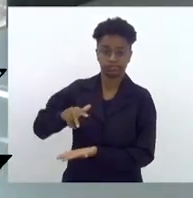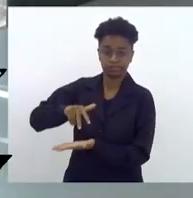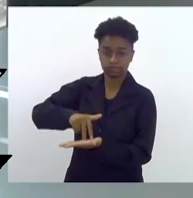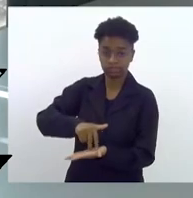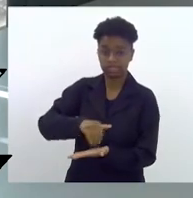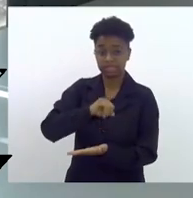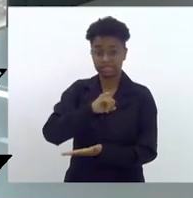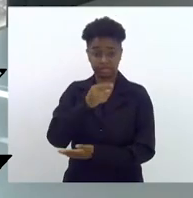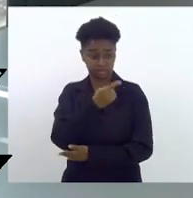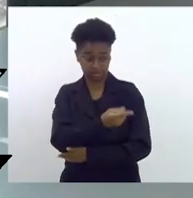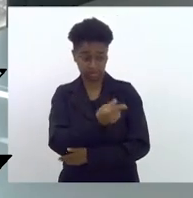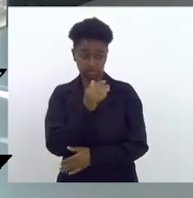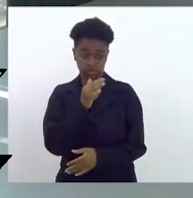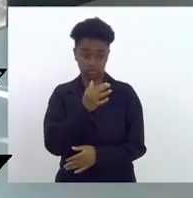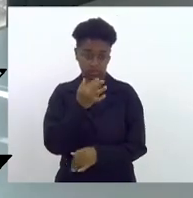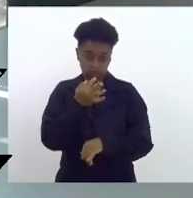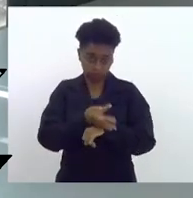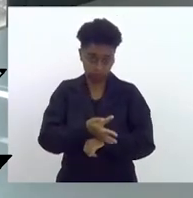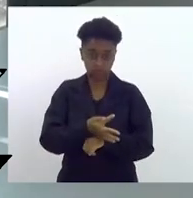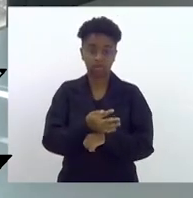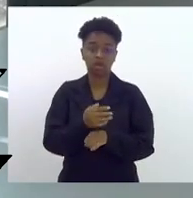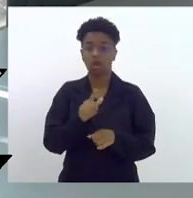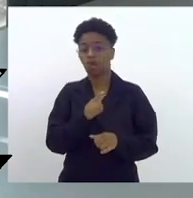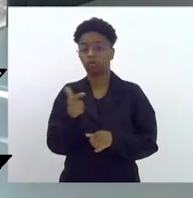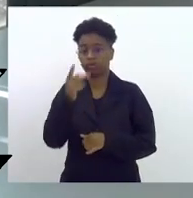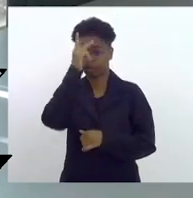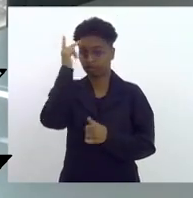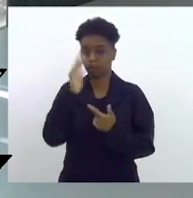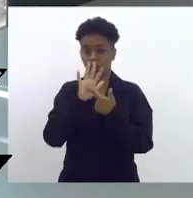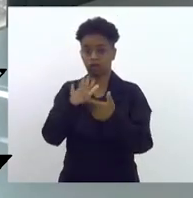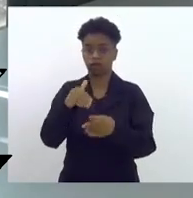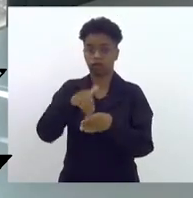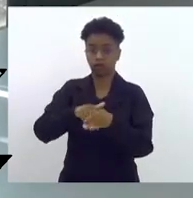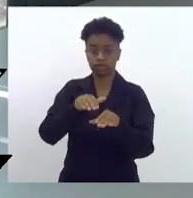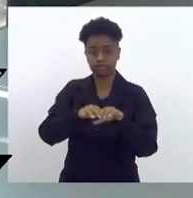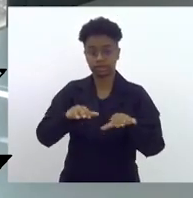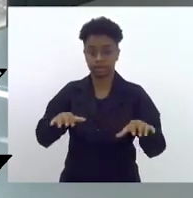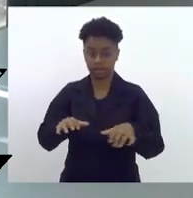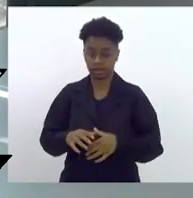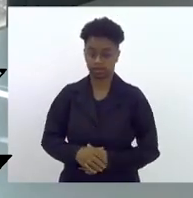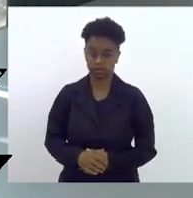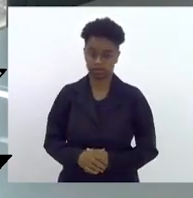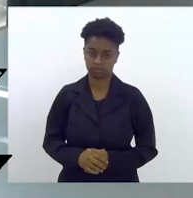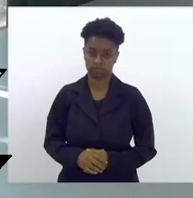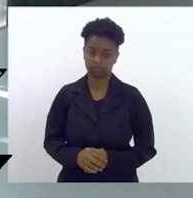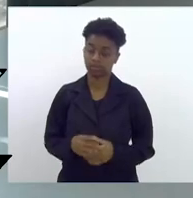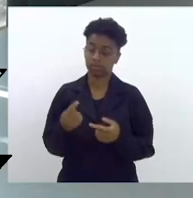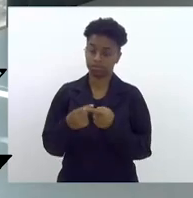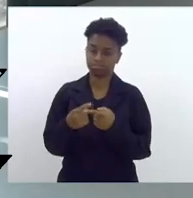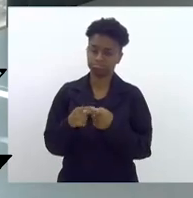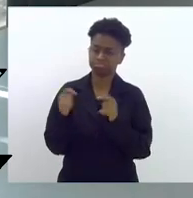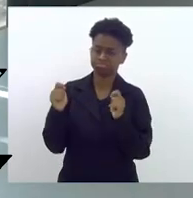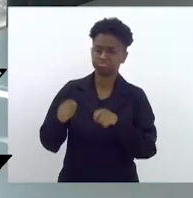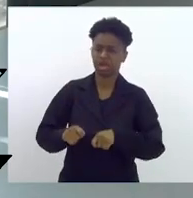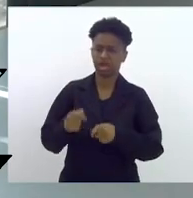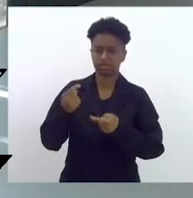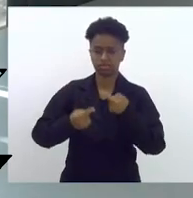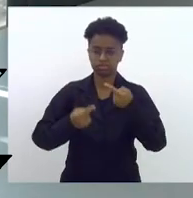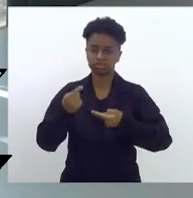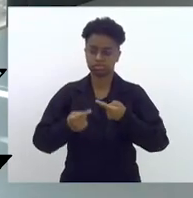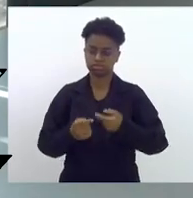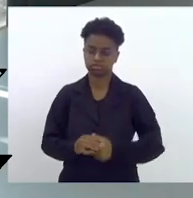vossa excelência não esteja algum de nós apresenta o voto em separado Deputado Luiz Paulo no inteiro teor para que a gente possa promover a discussão